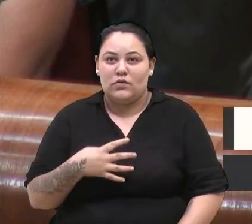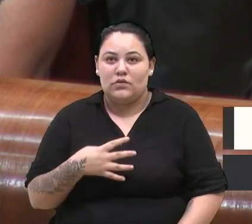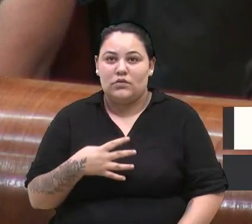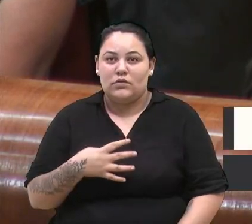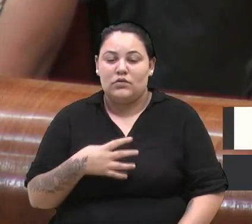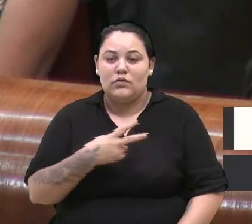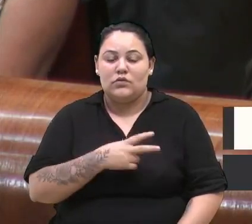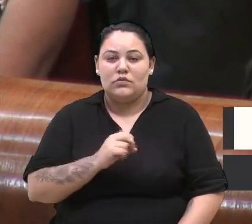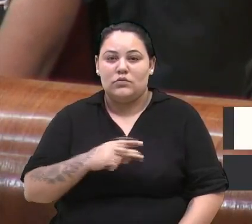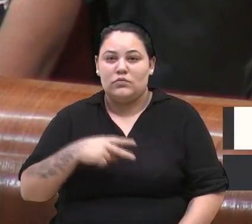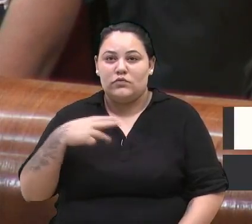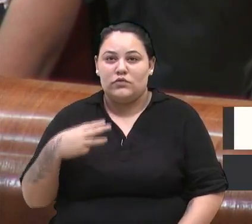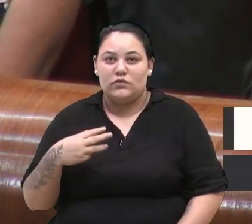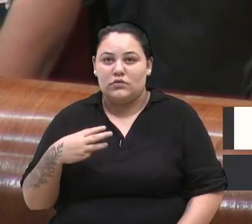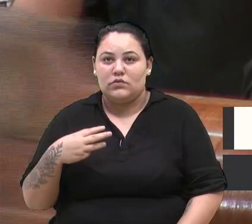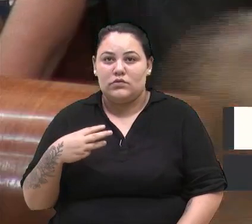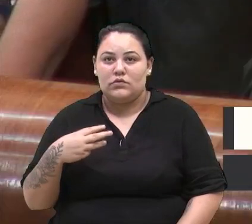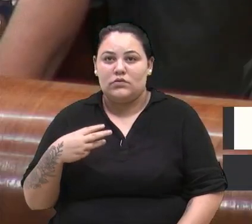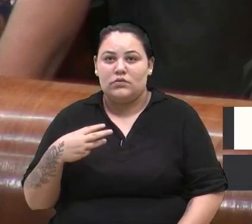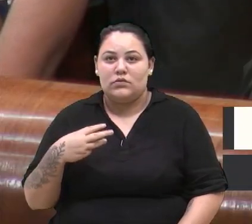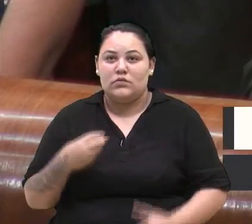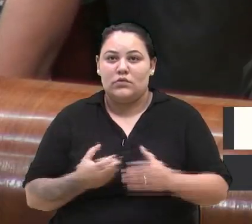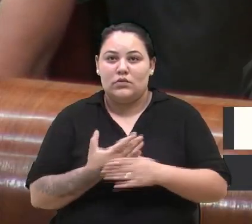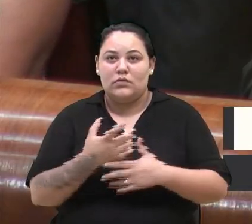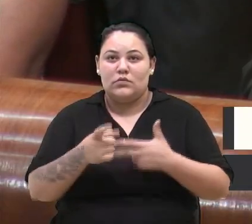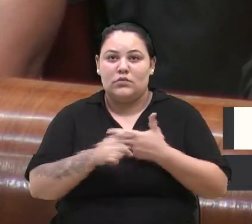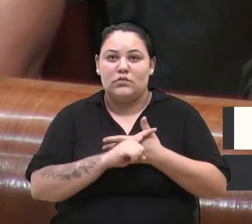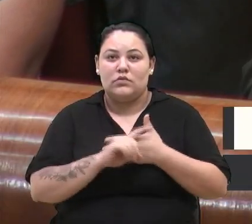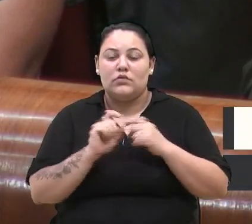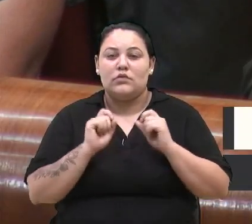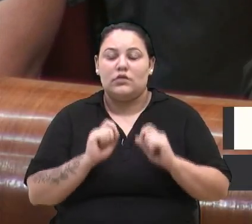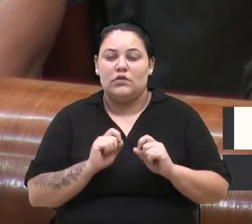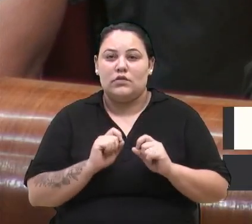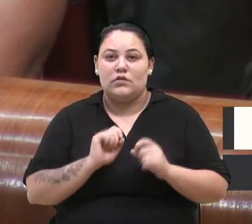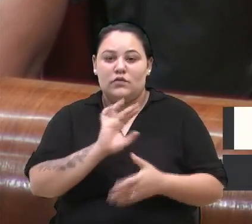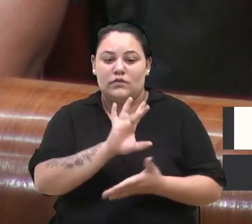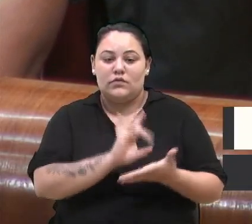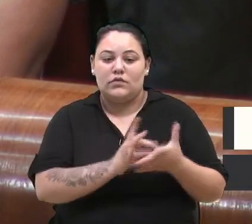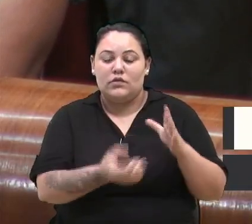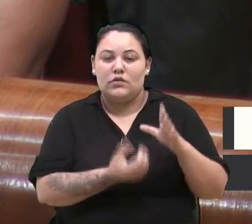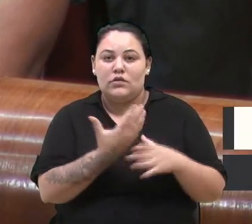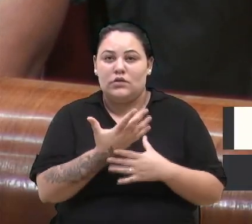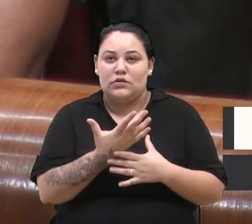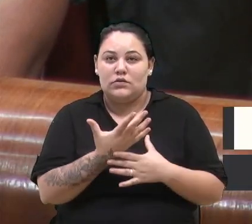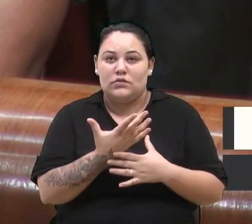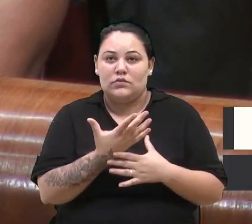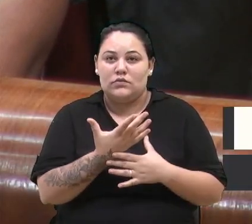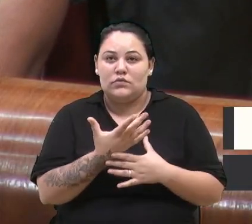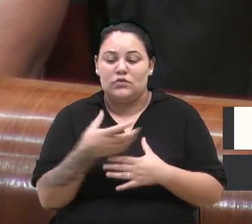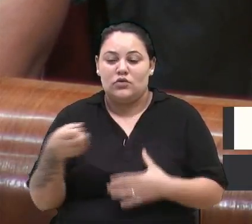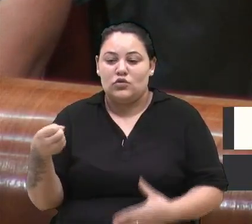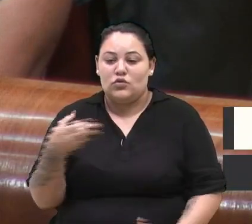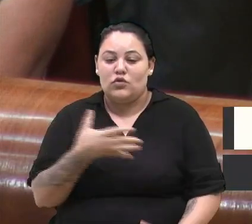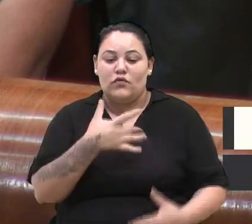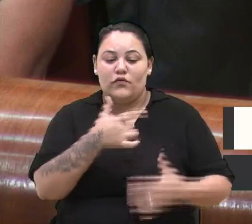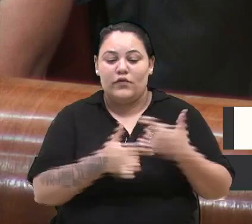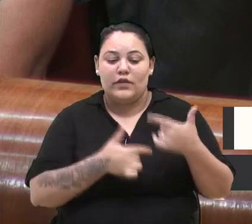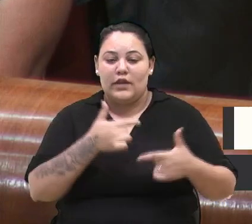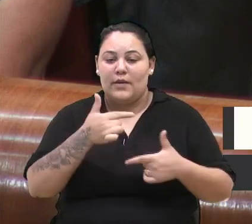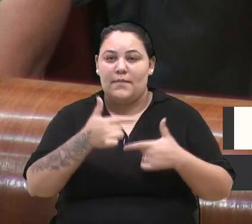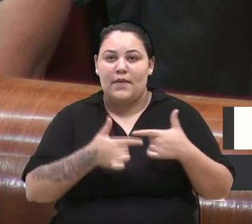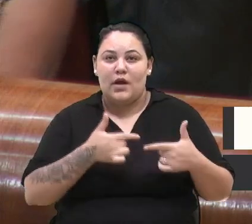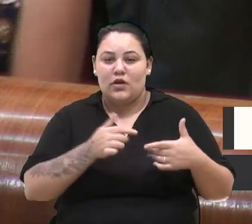274/2023, da autoria do Poder Executivo, que institui a criação do novo Serviço de Inspeção